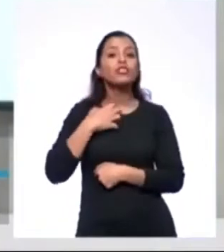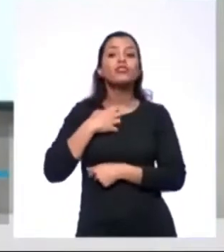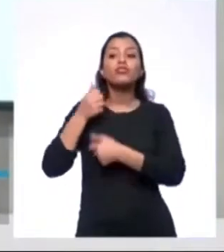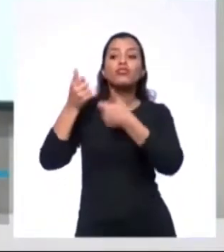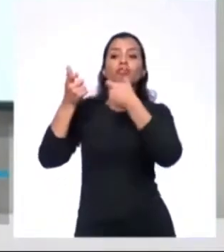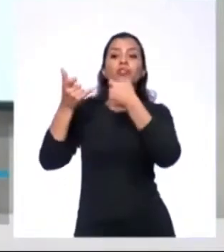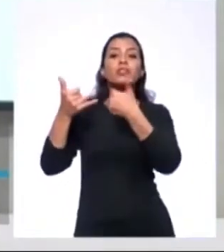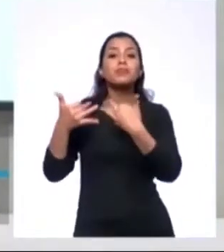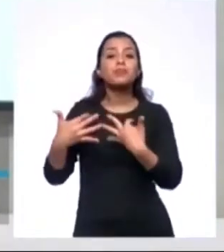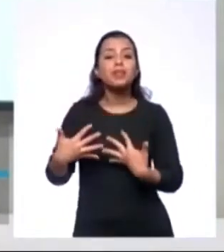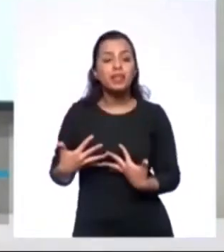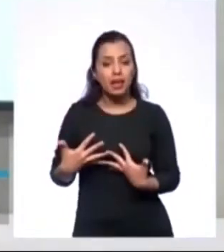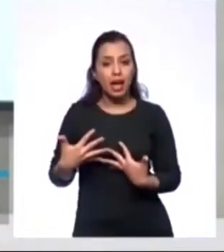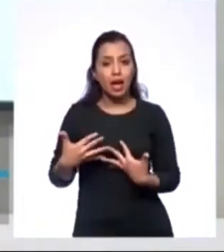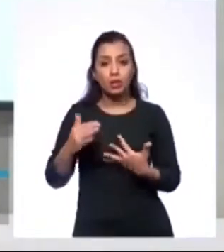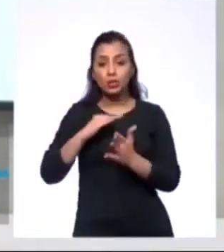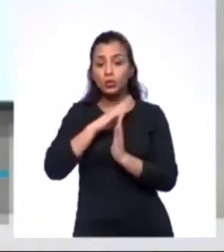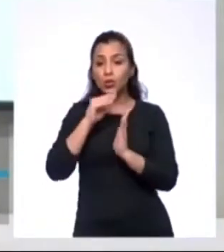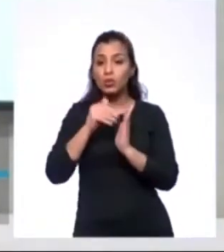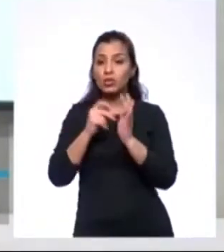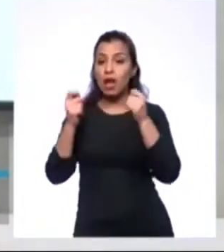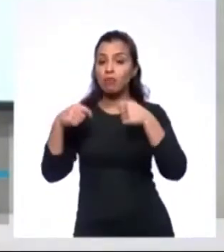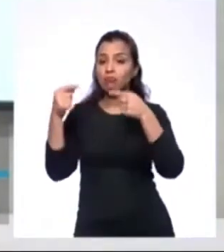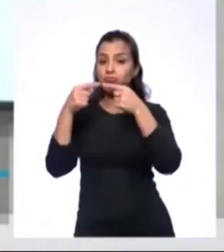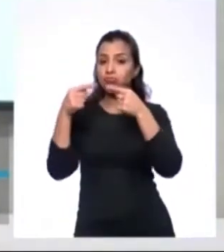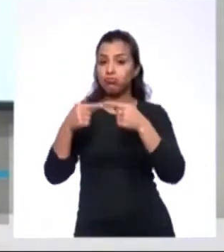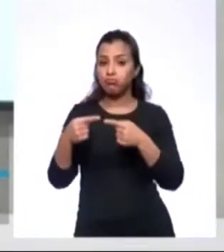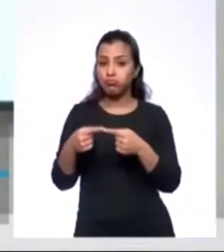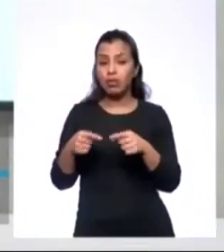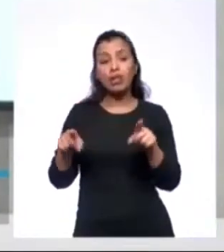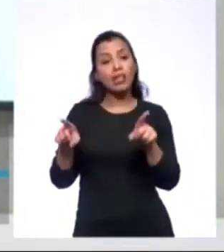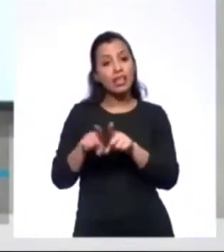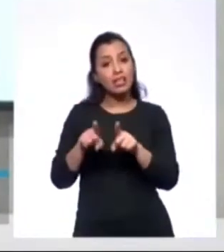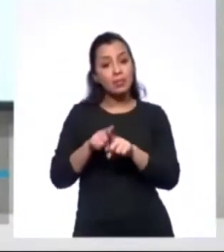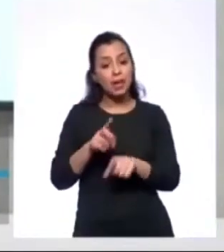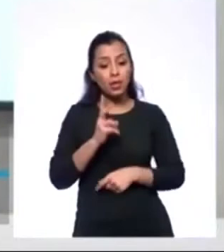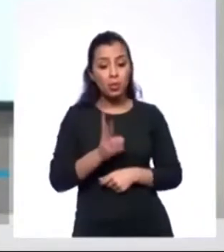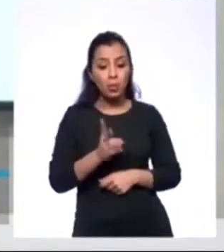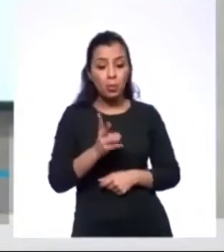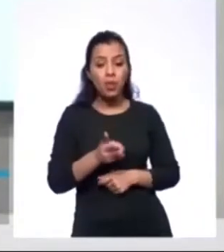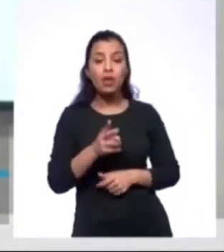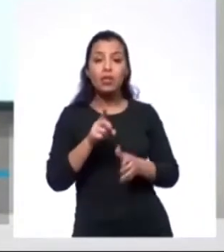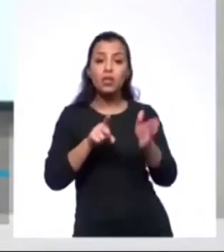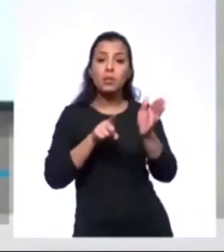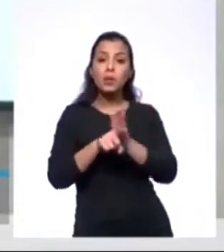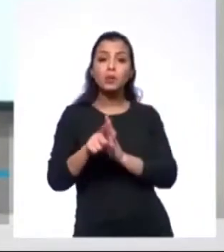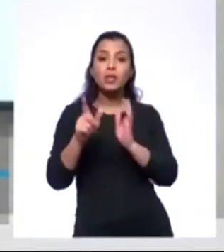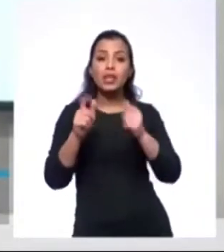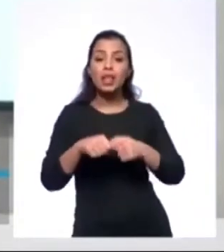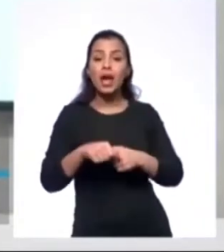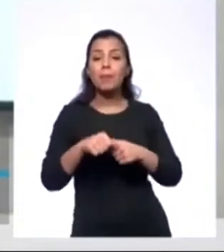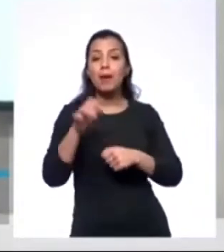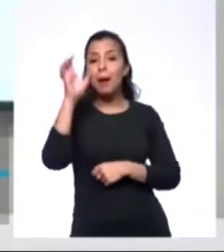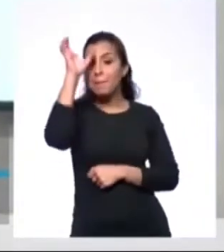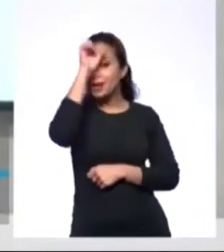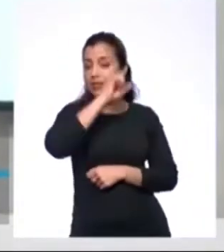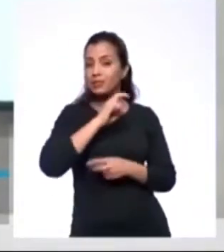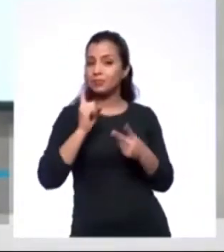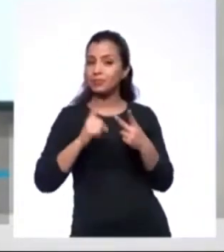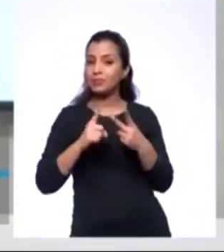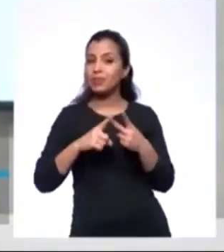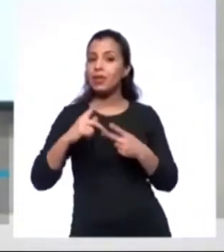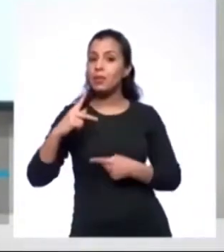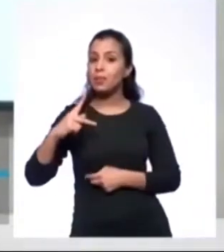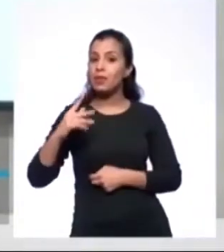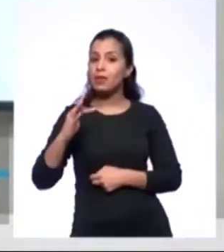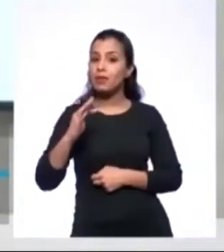raça todas as opções e também no mesmo exercício dá para a gente aprender o PFC o princípio fundamental